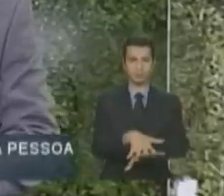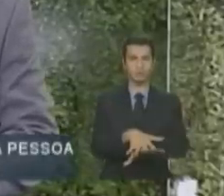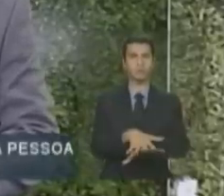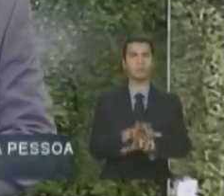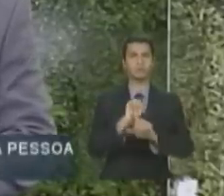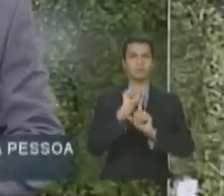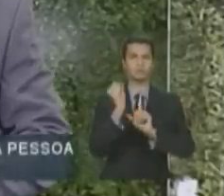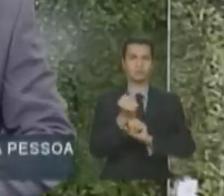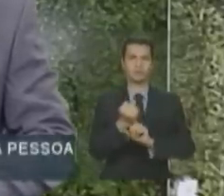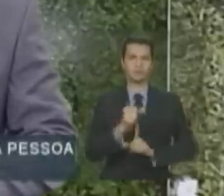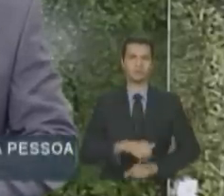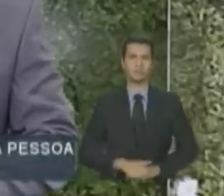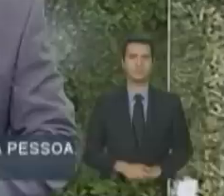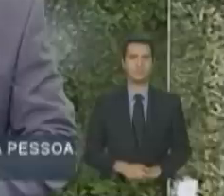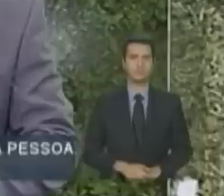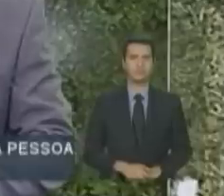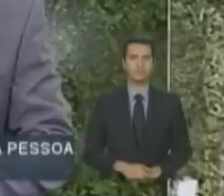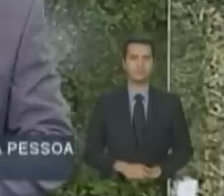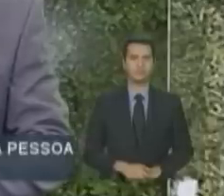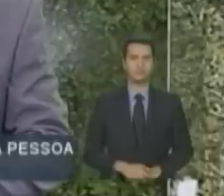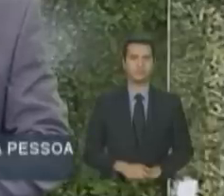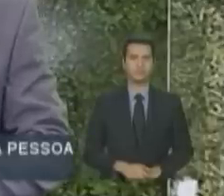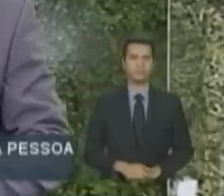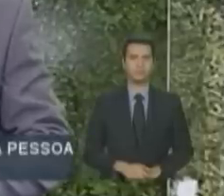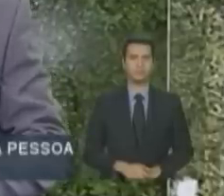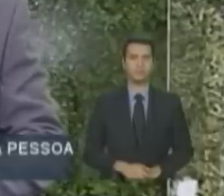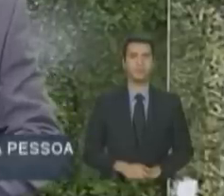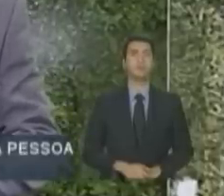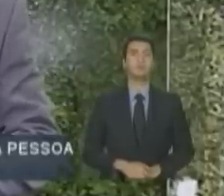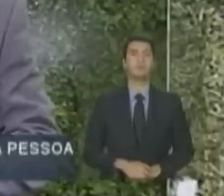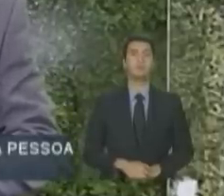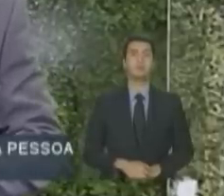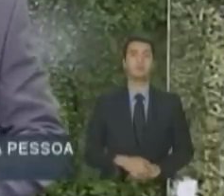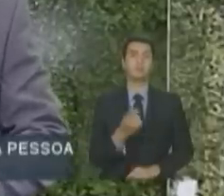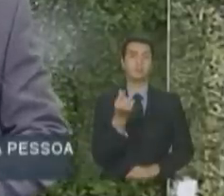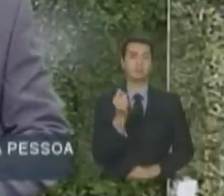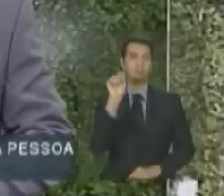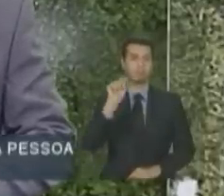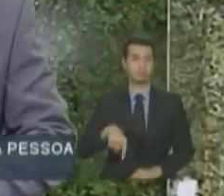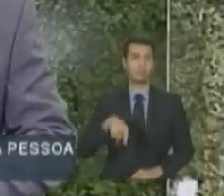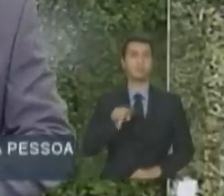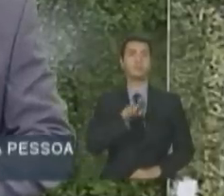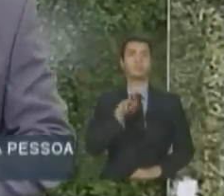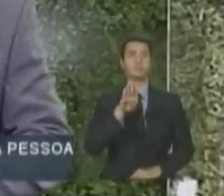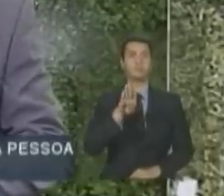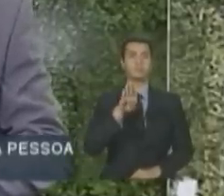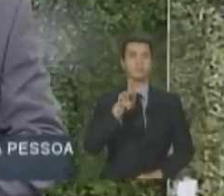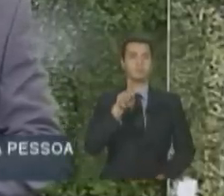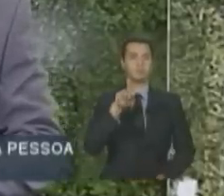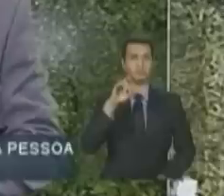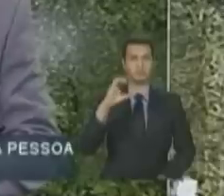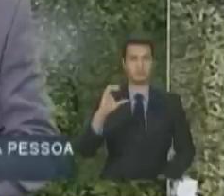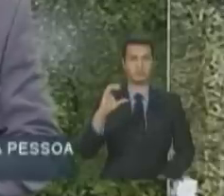Bem, o público do benefício de prestação continuada continua sendo aqui alvo desta